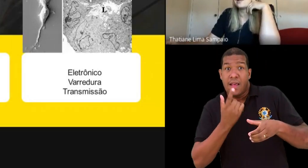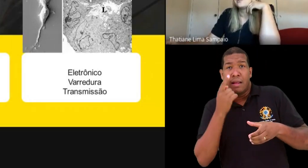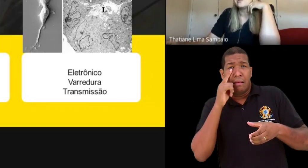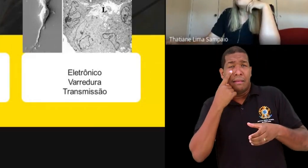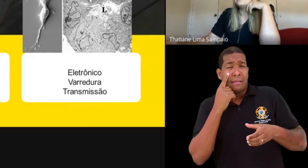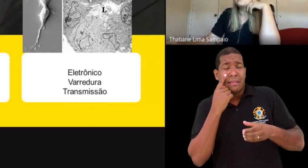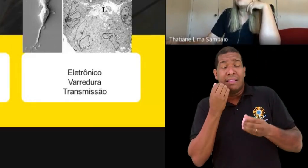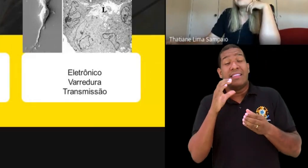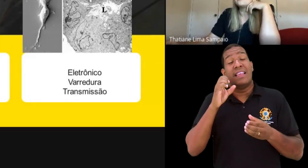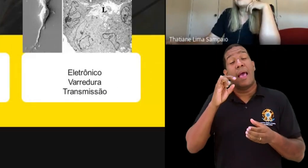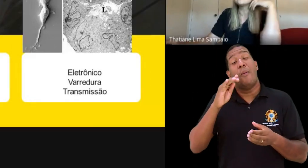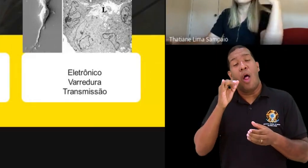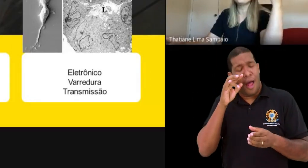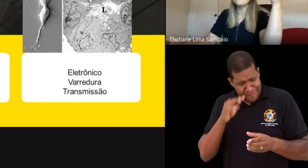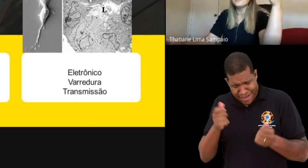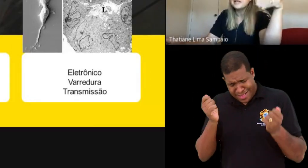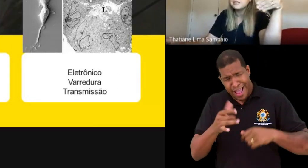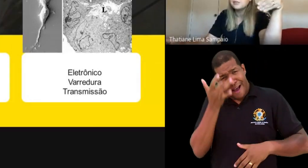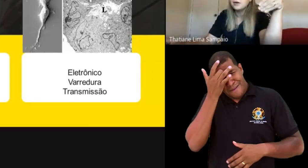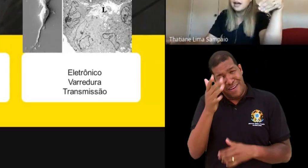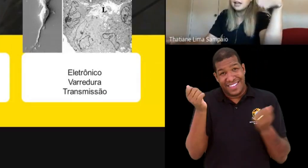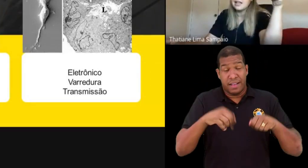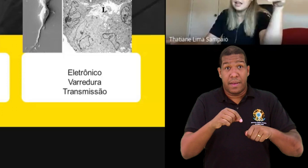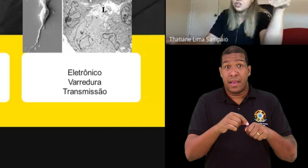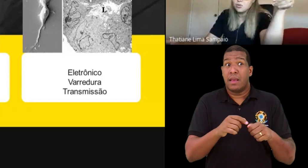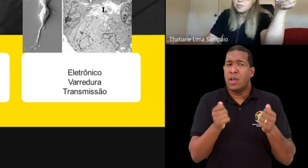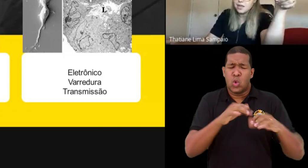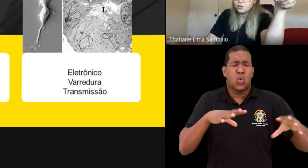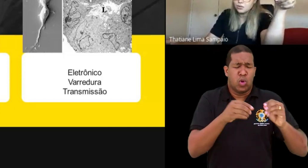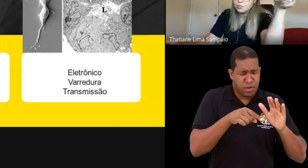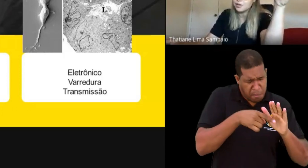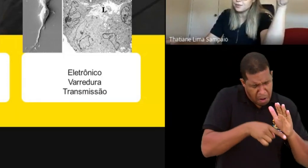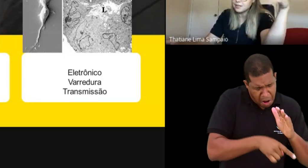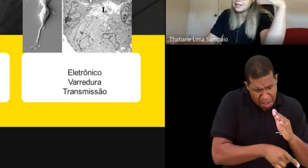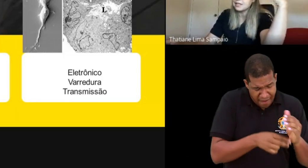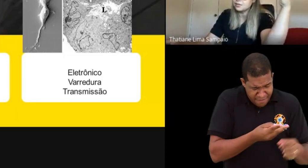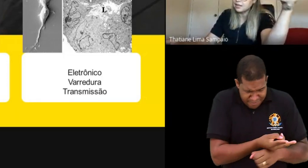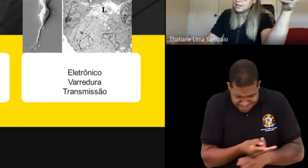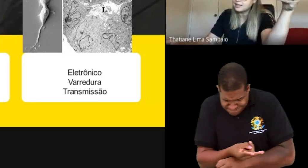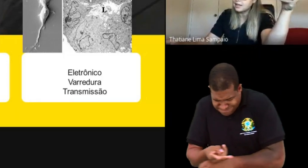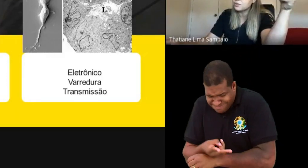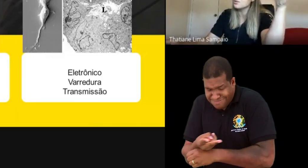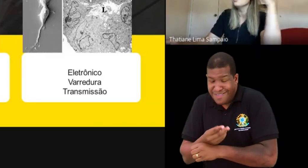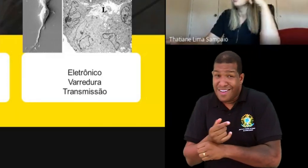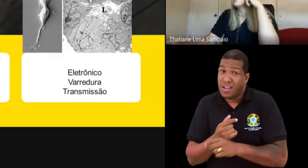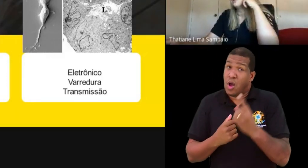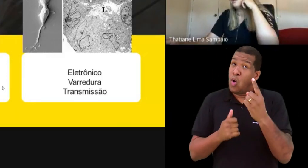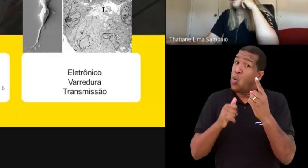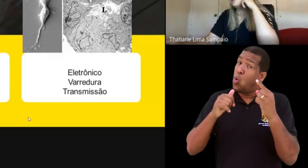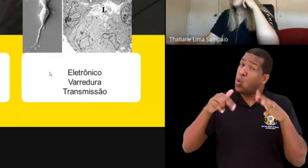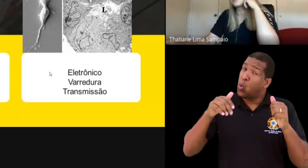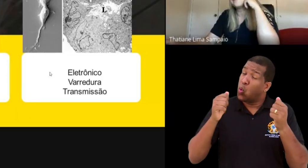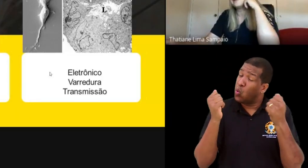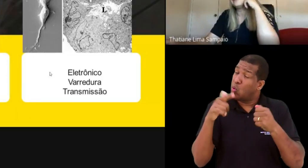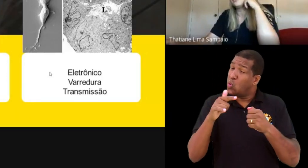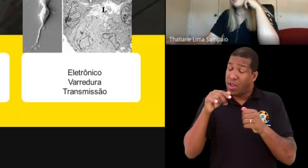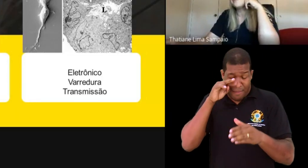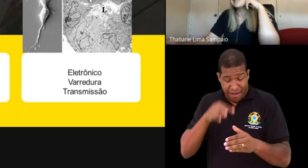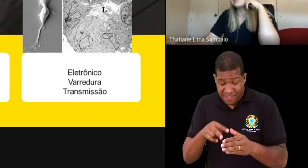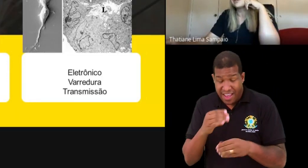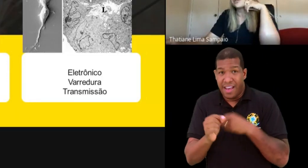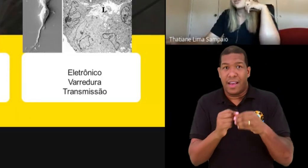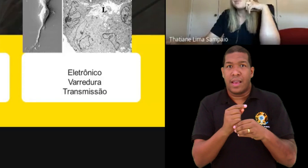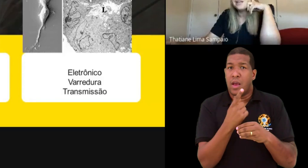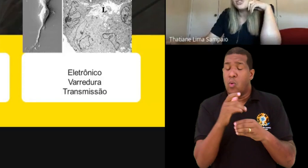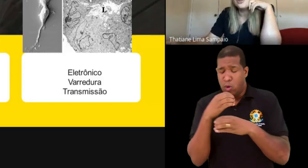explorar. A única coisa que vocês não vão poder explorar neste momento, porque vocês ainda não têm acesso, é o microscópio eletrônico,